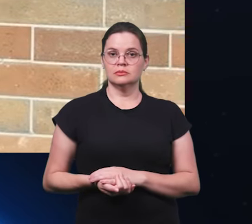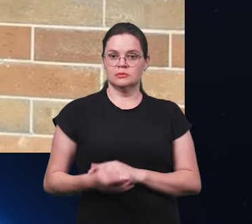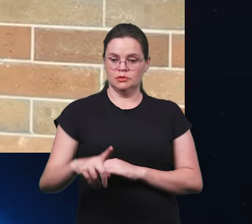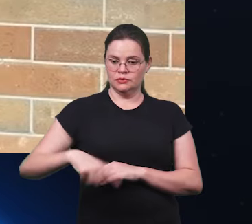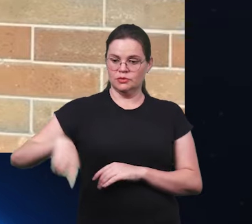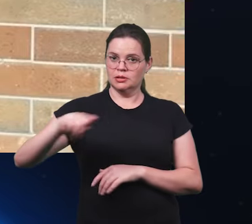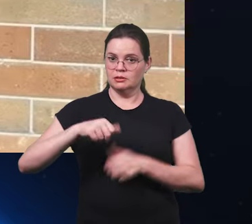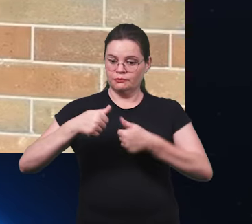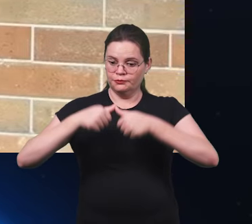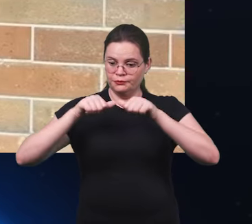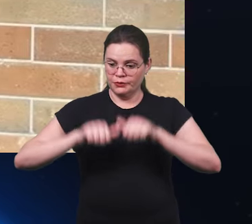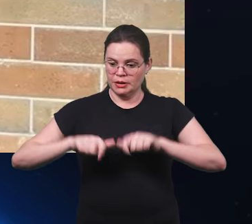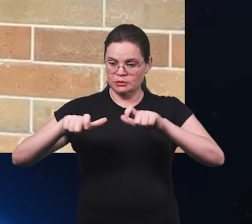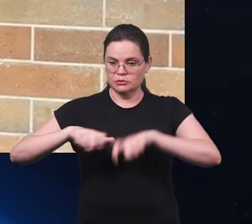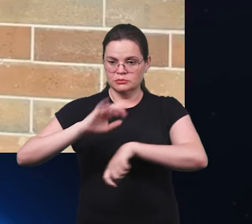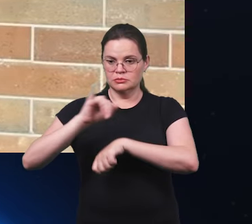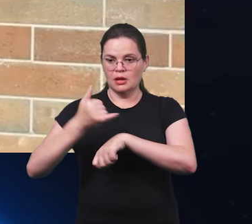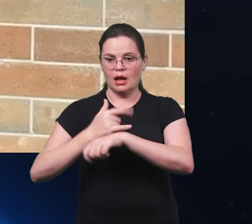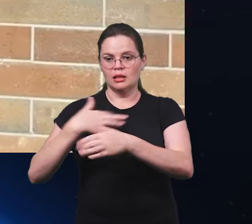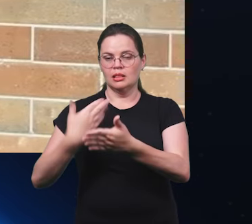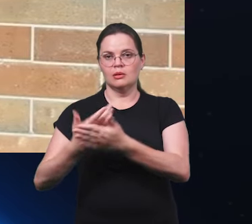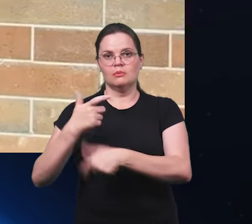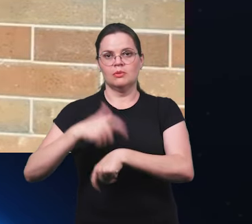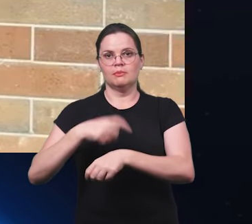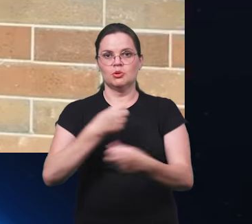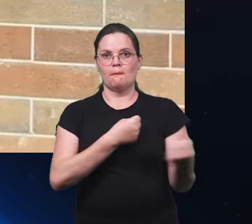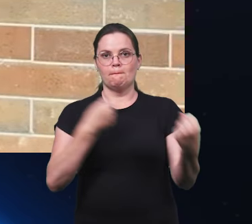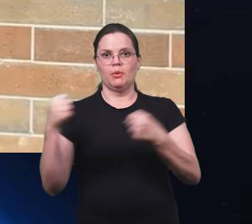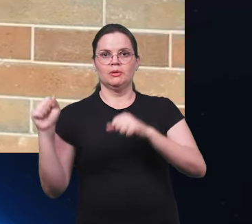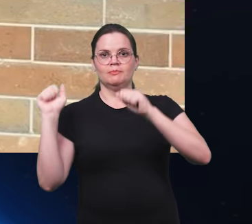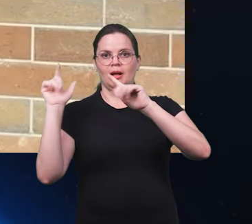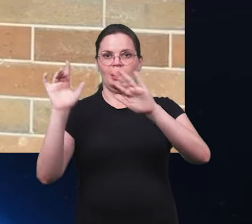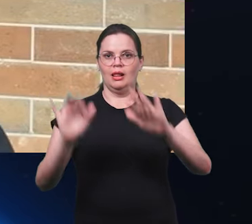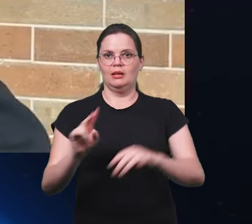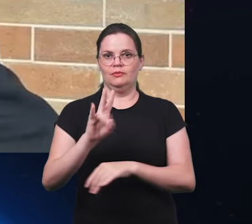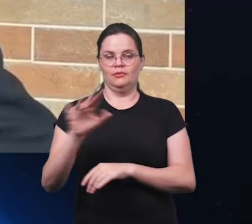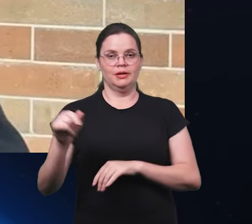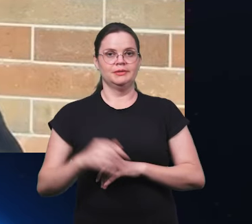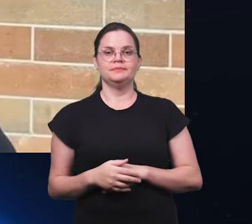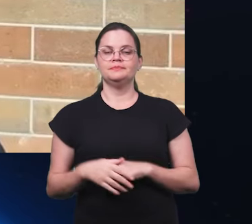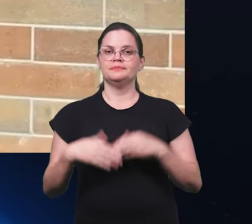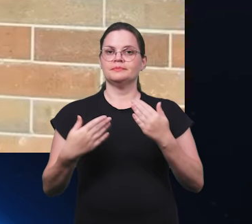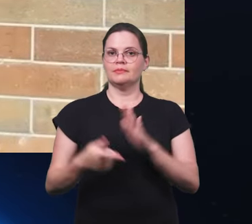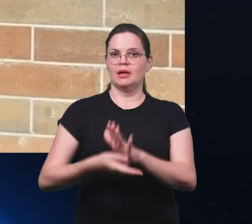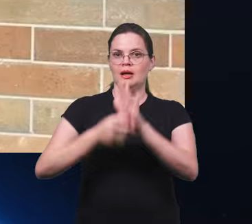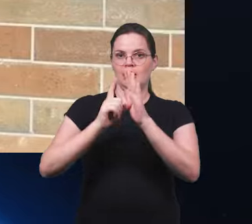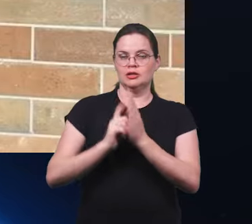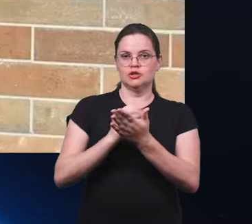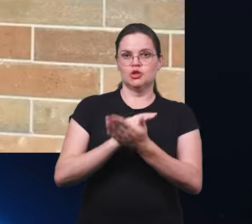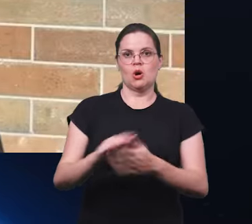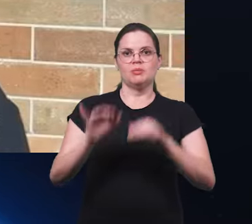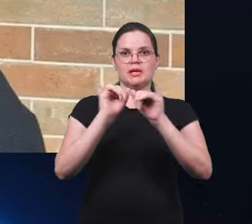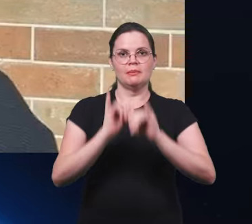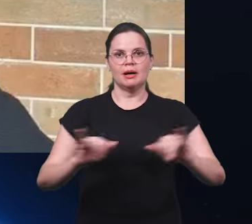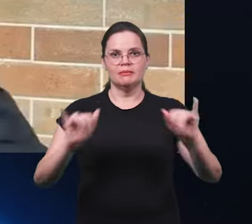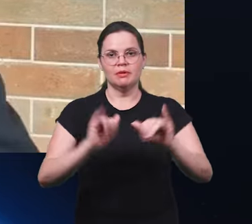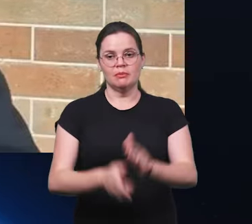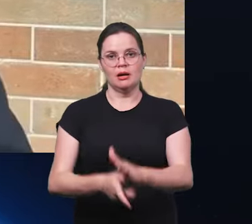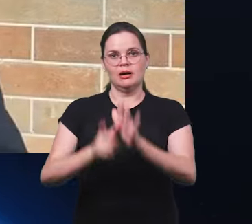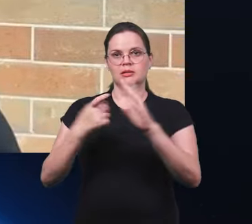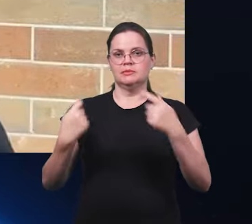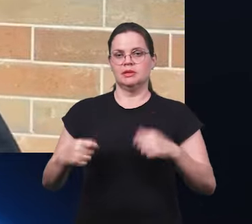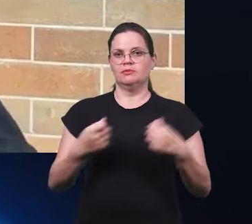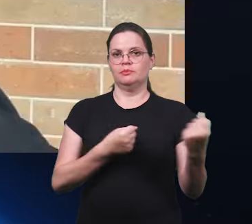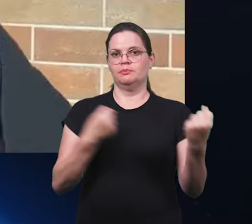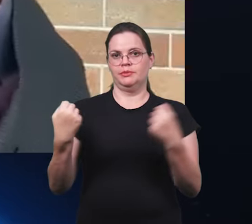ficai da cidade, até que seja revestido de poder. Então a igreja, ela antes de iniciar, ela precisava ser revestida do